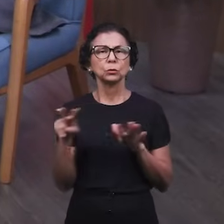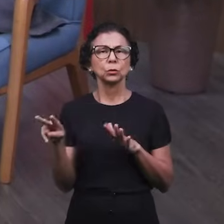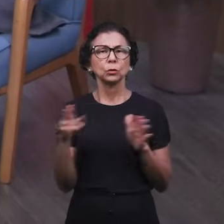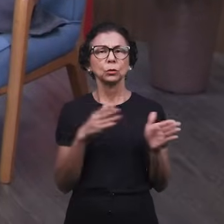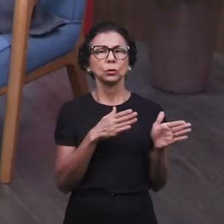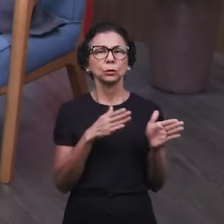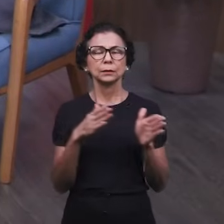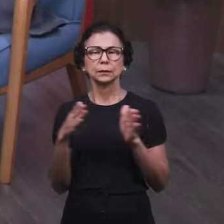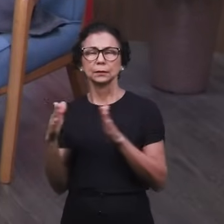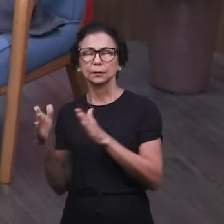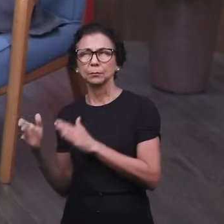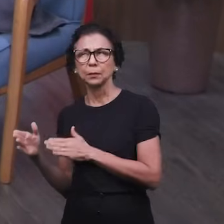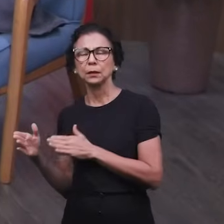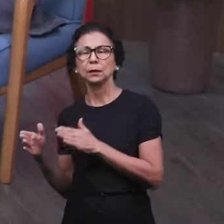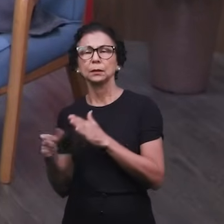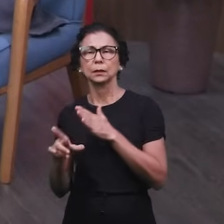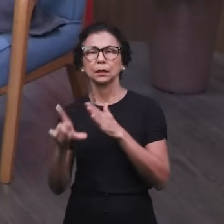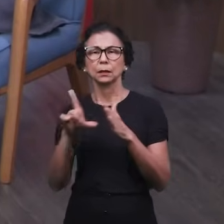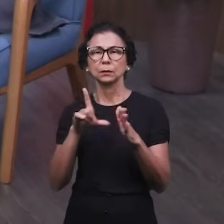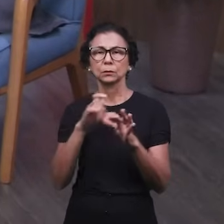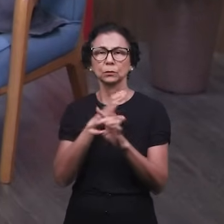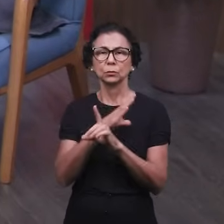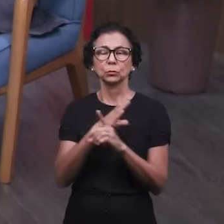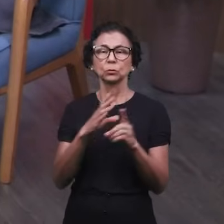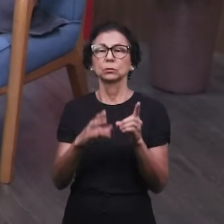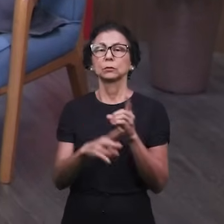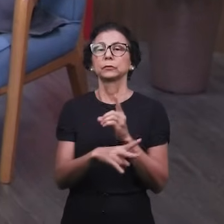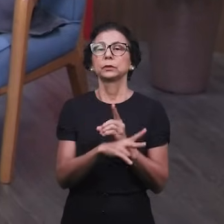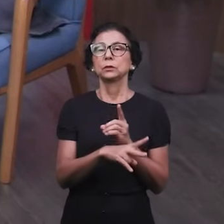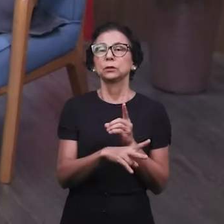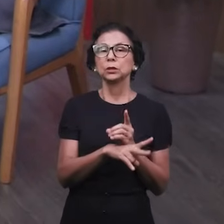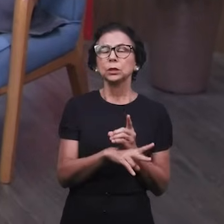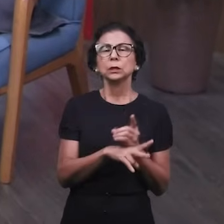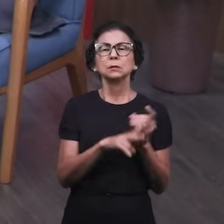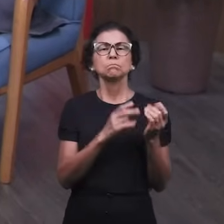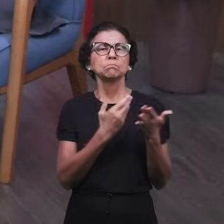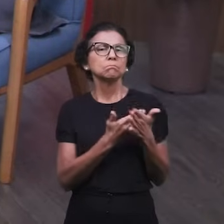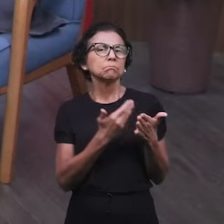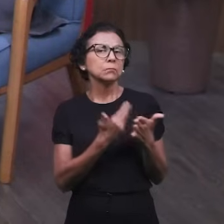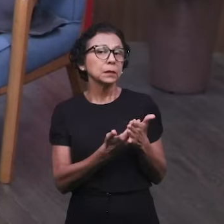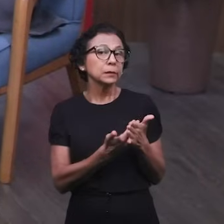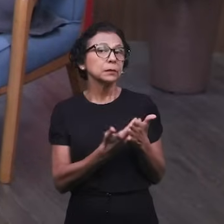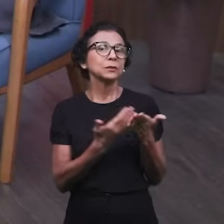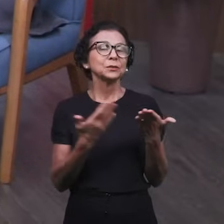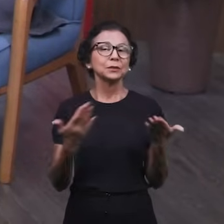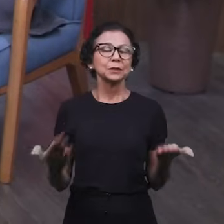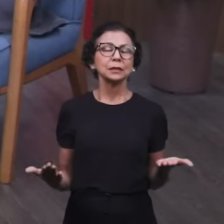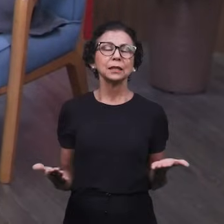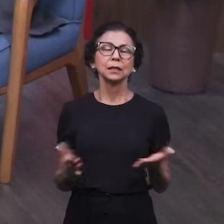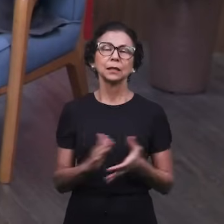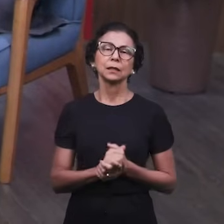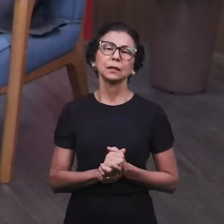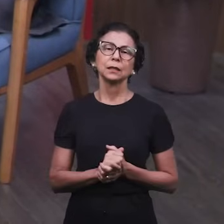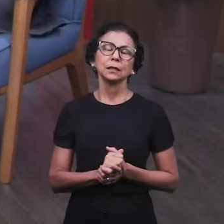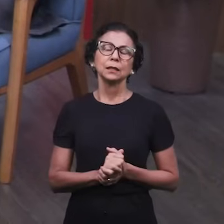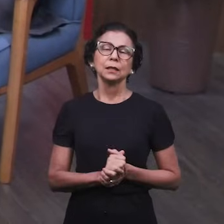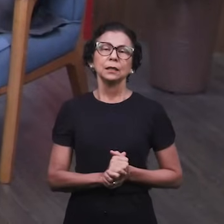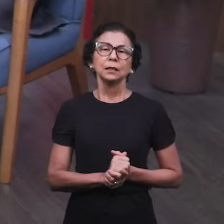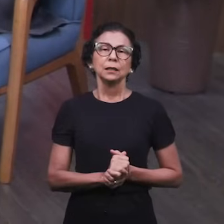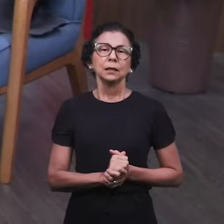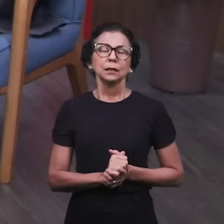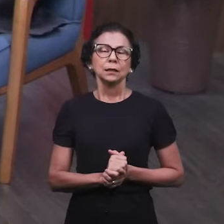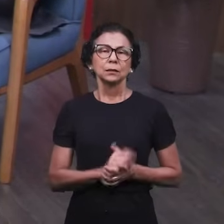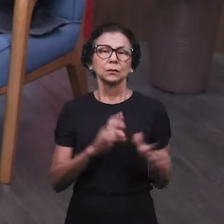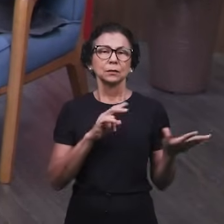da vigília, no fim de ano, e que aquilo foi sendo trazido e os irmãos se debruçaram